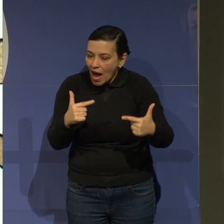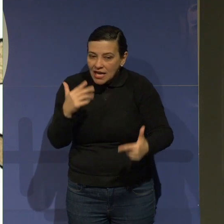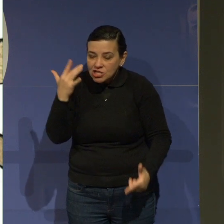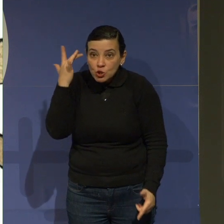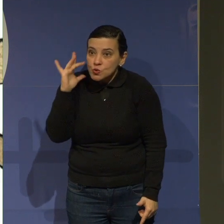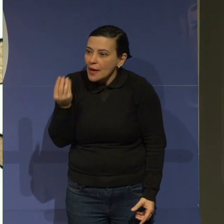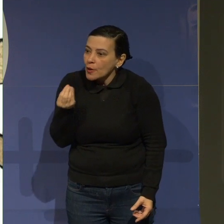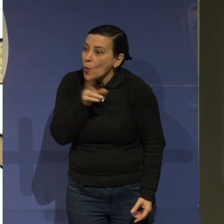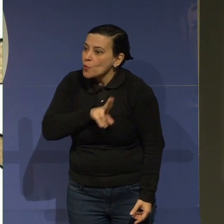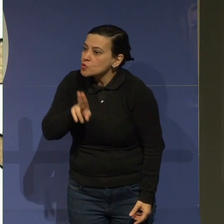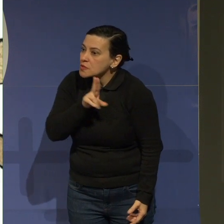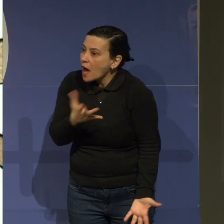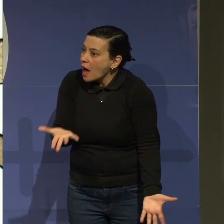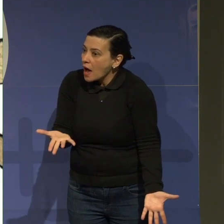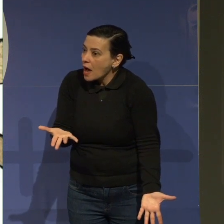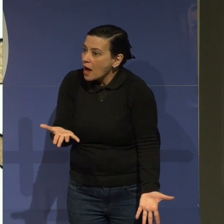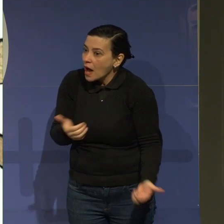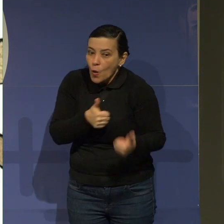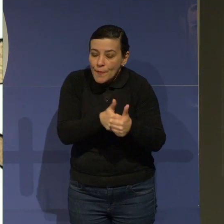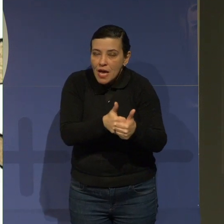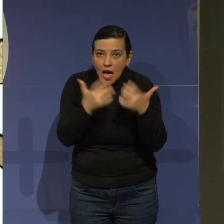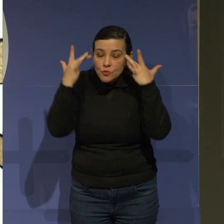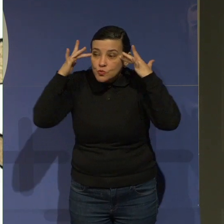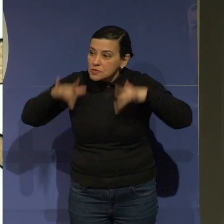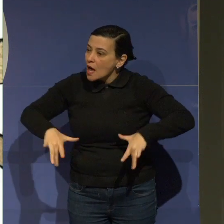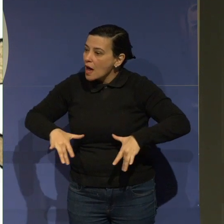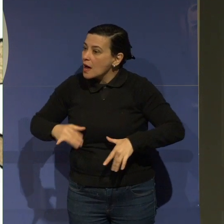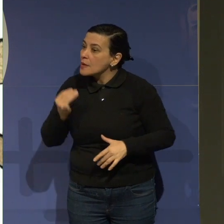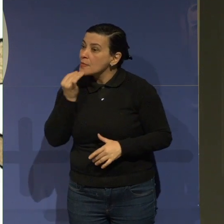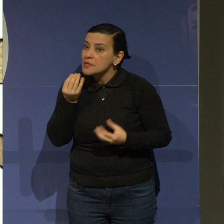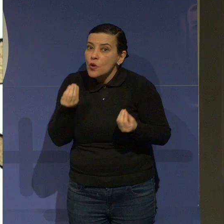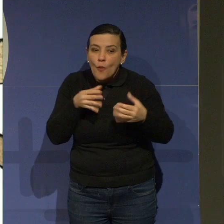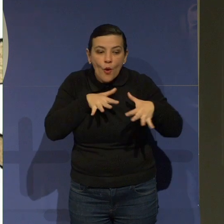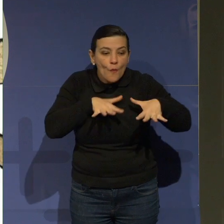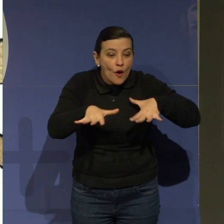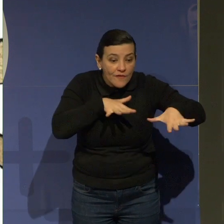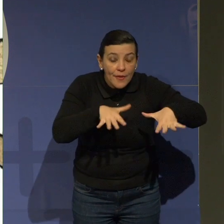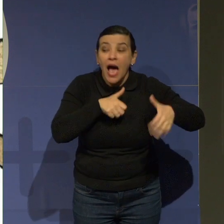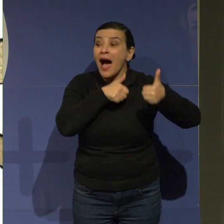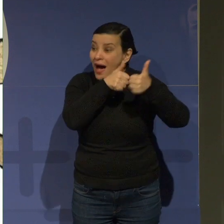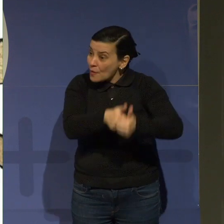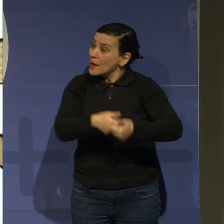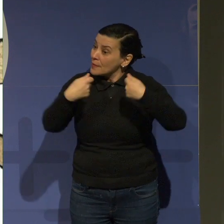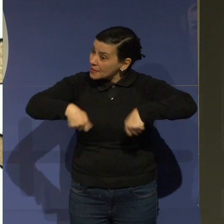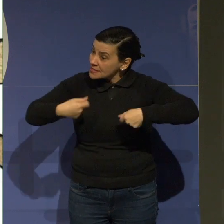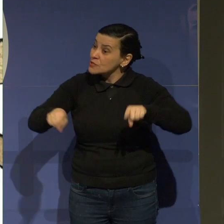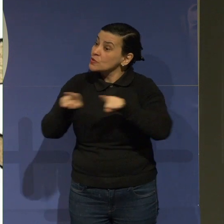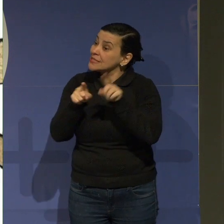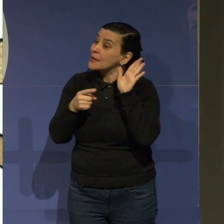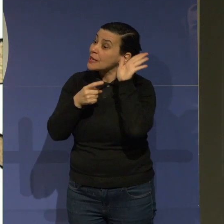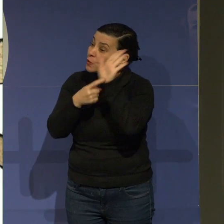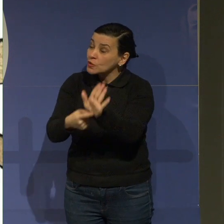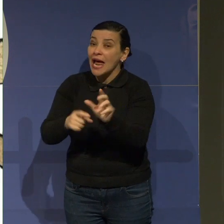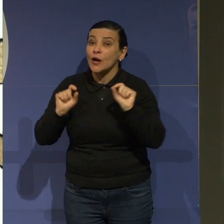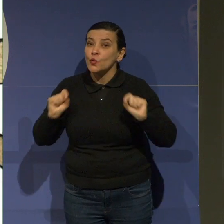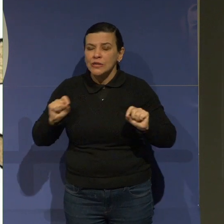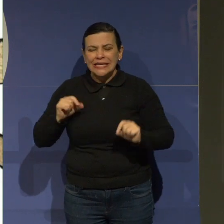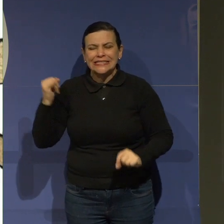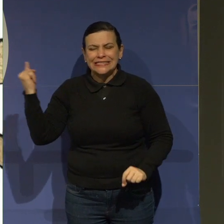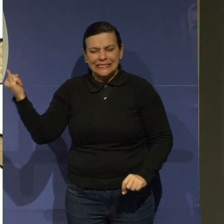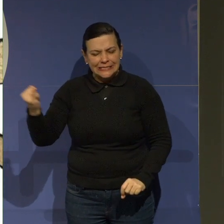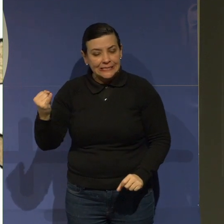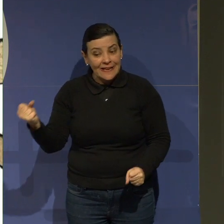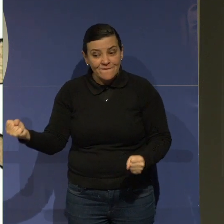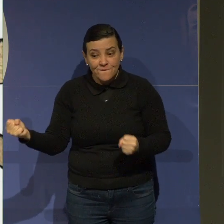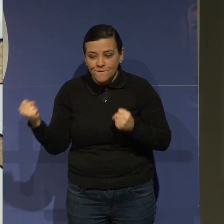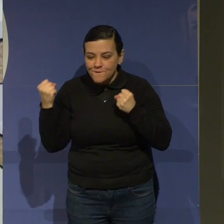melhor linguagem, né, que está acompanhando esse movimento. E aí eu trago também uma questão que eu acho muito